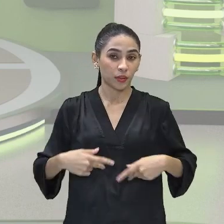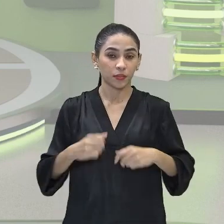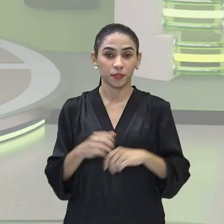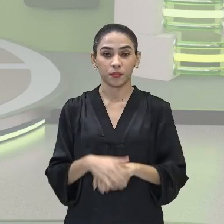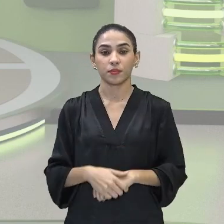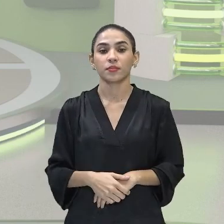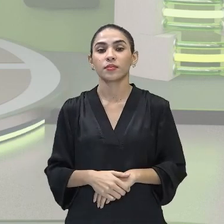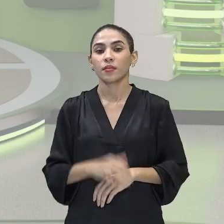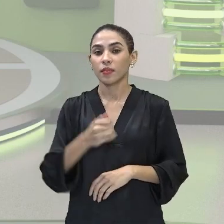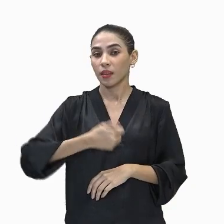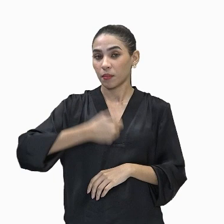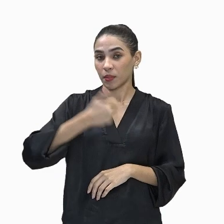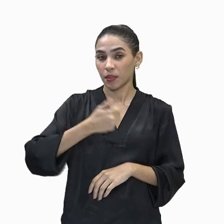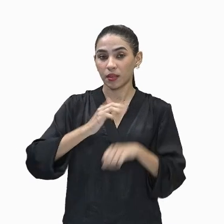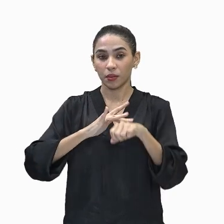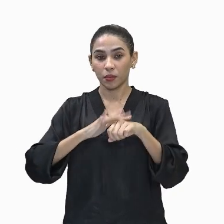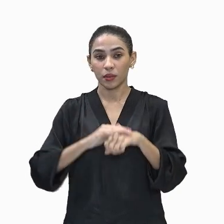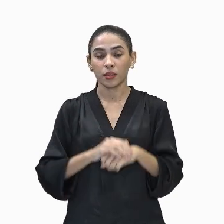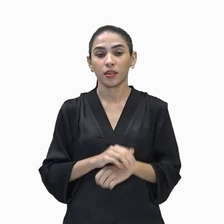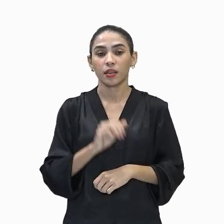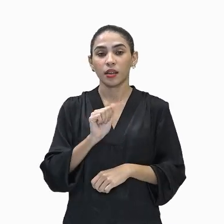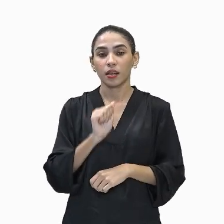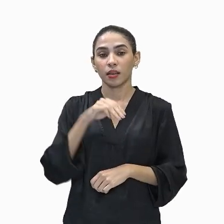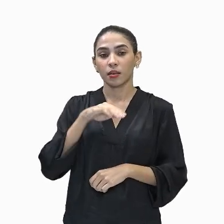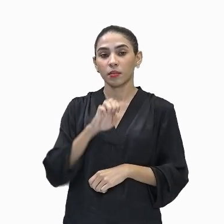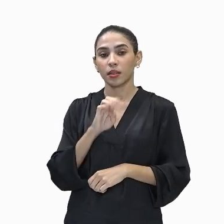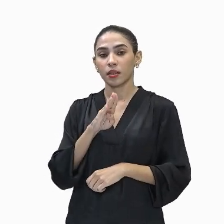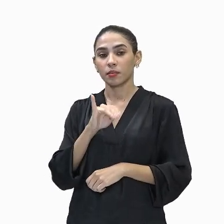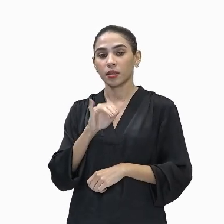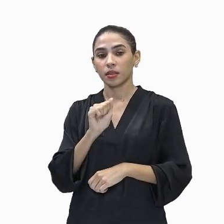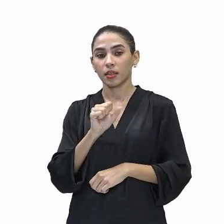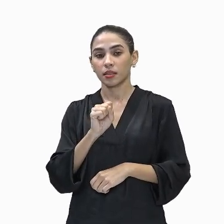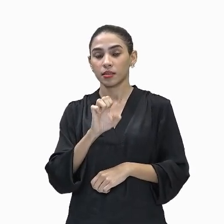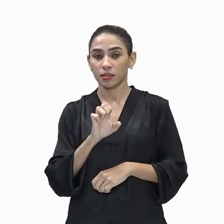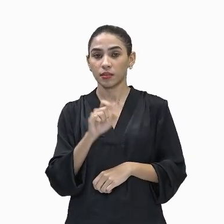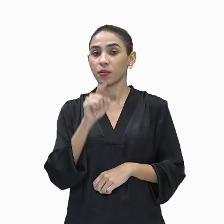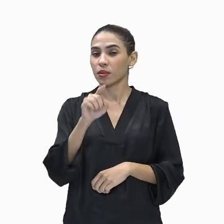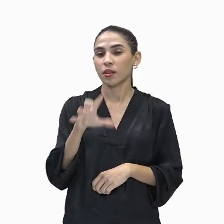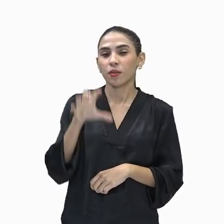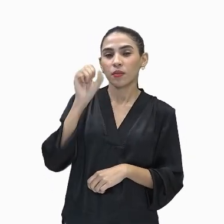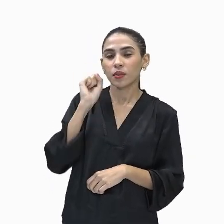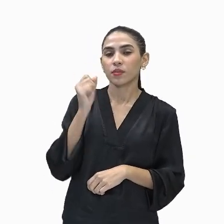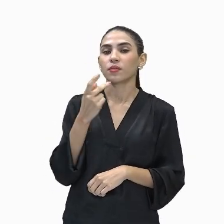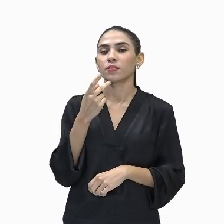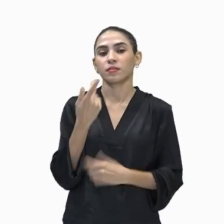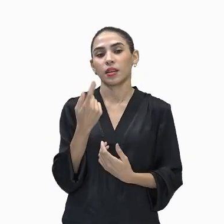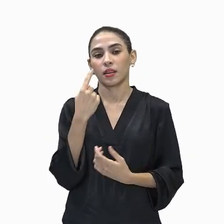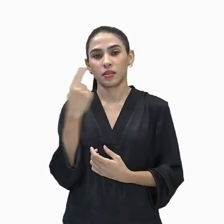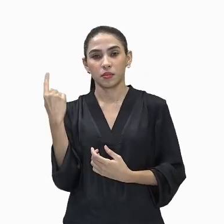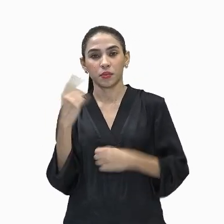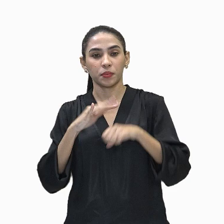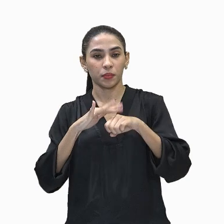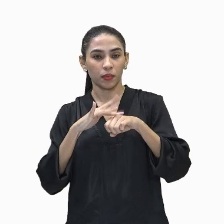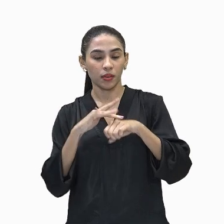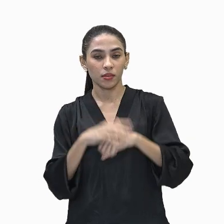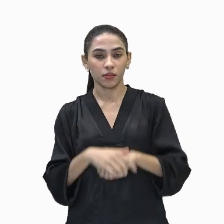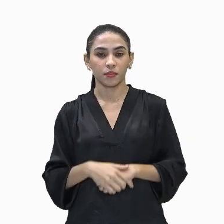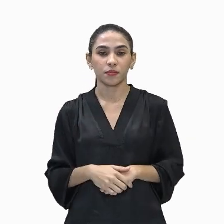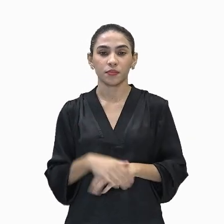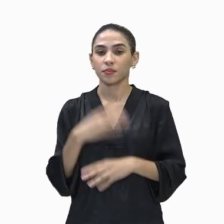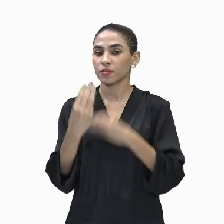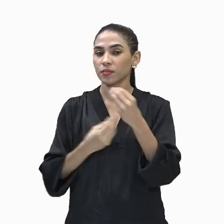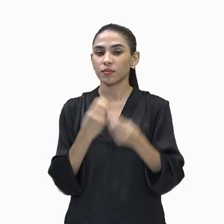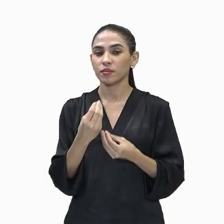né? A primeira delas que a gente vai ver é a amebíase. Então, talvez você já tenha ouvido falar sobre essa doença, né? E o que